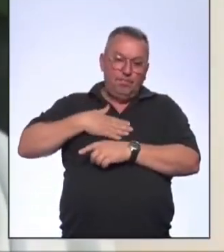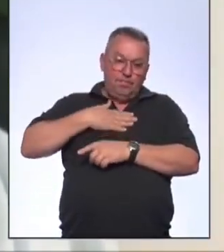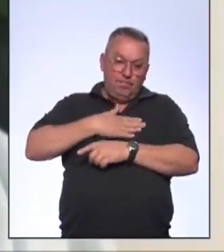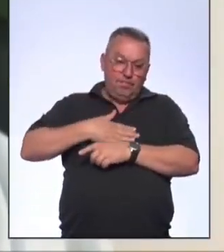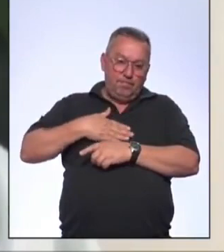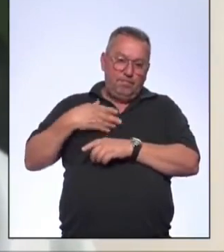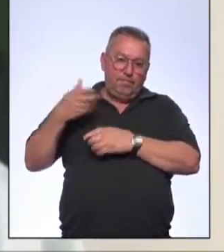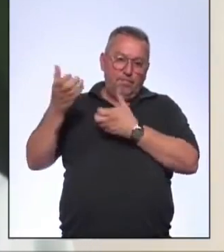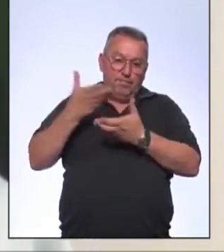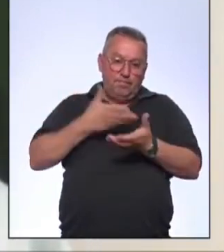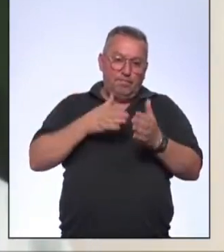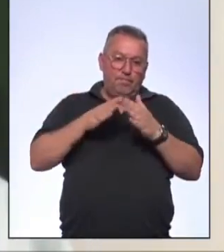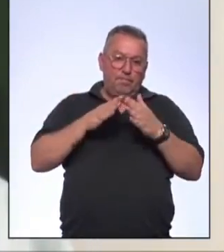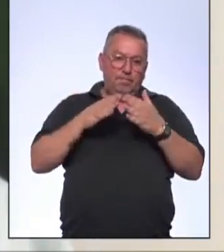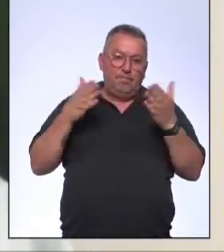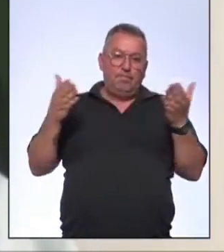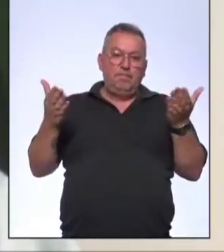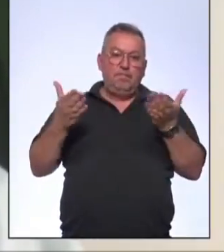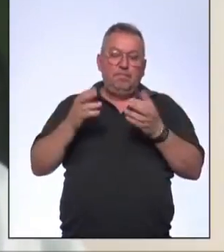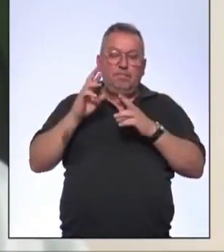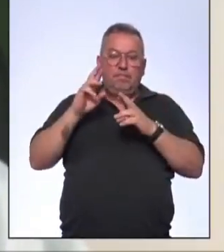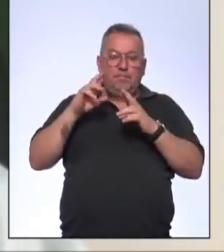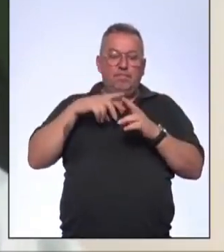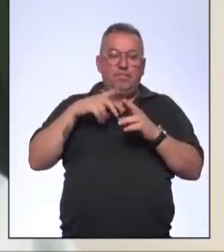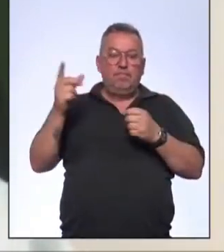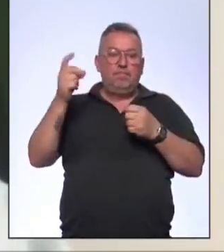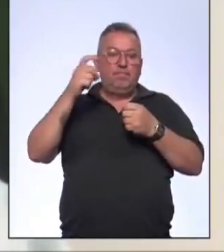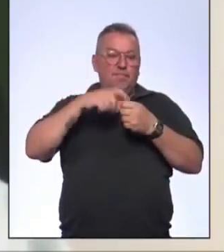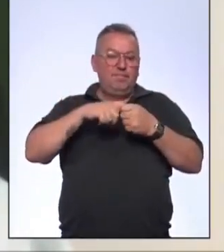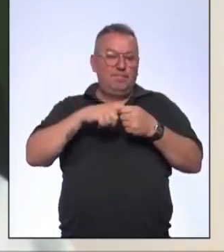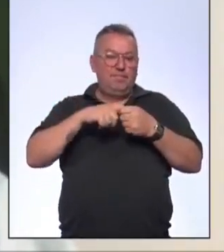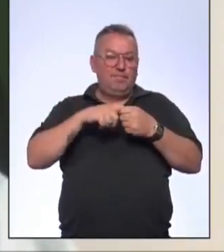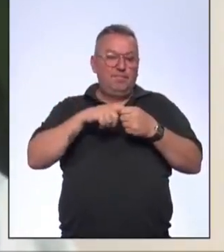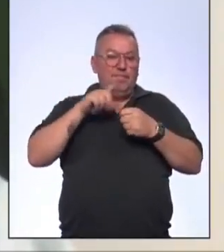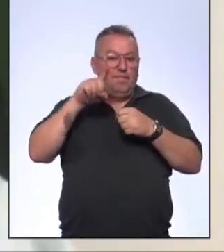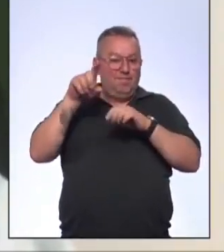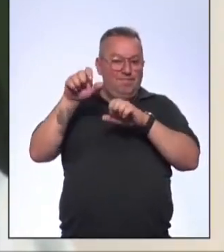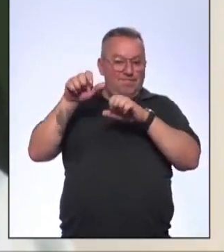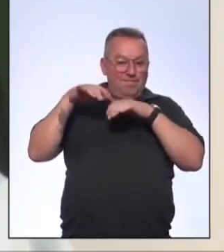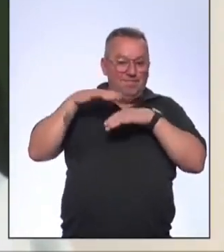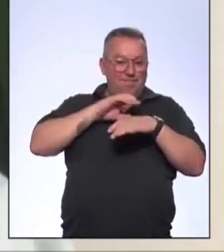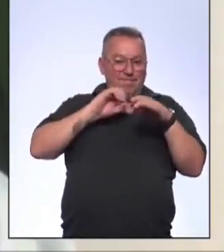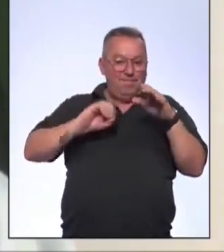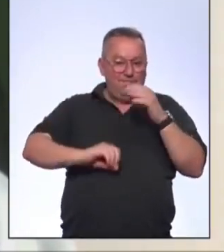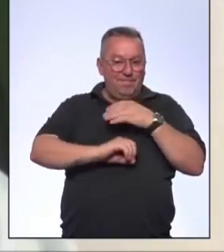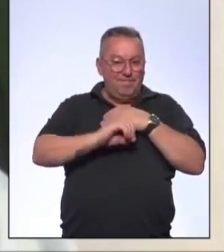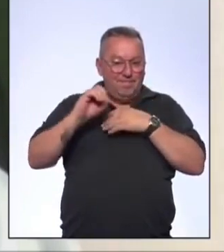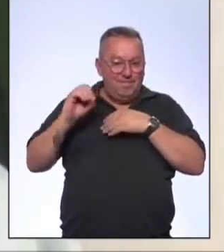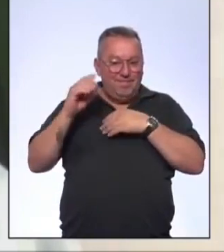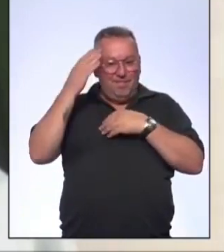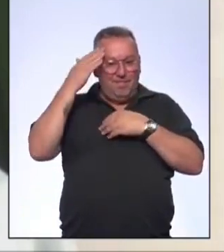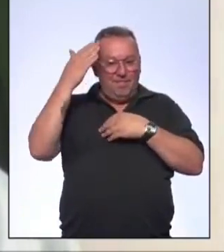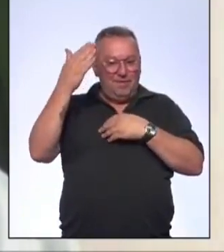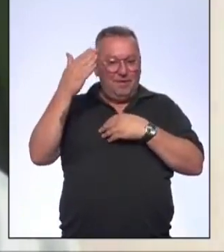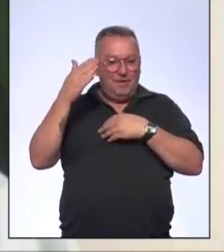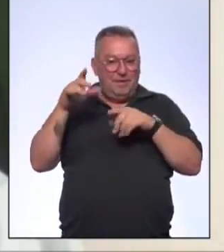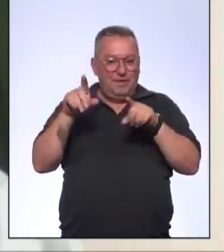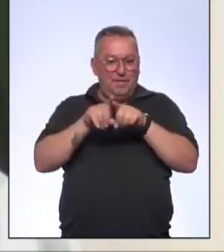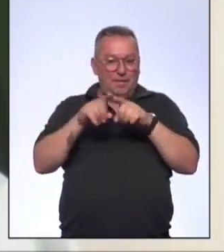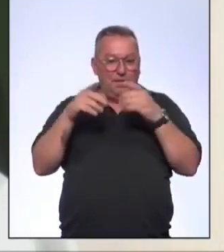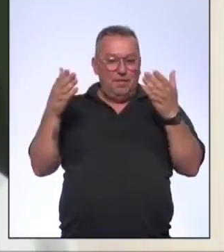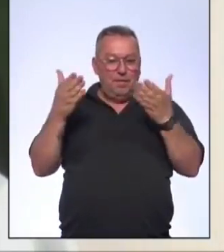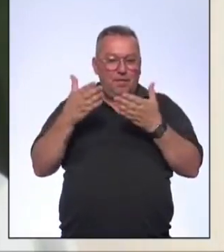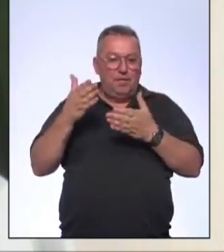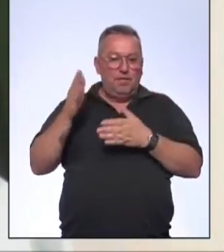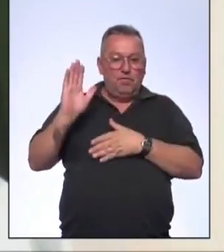recebê-los na minha casa hoje. Espero em breve estar de novo lá no estúdio, tá bom? Muito obrigado. E deixo